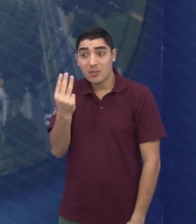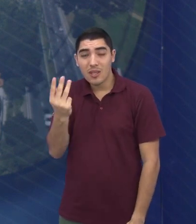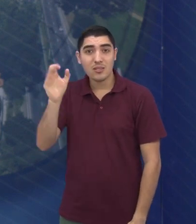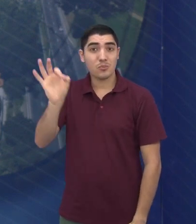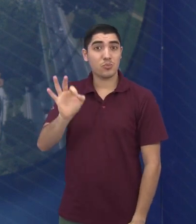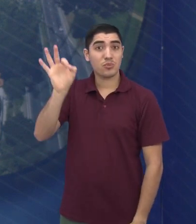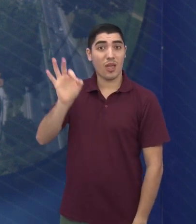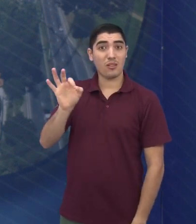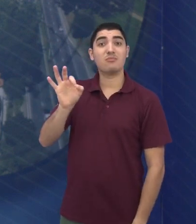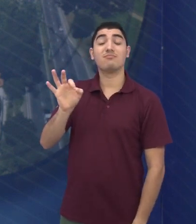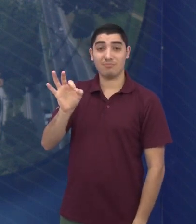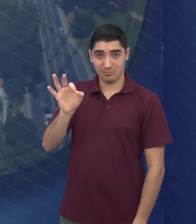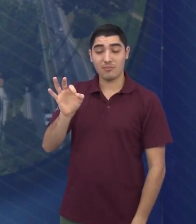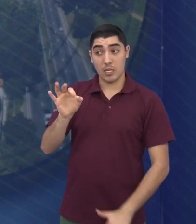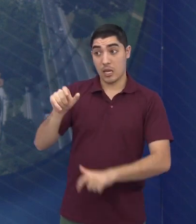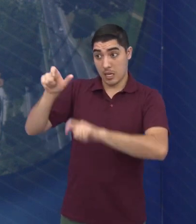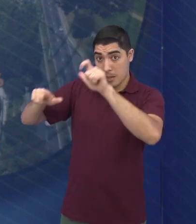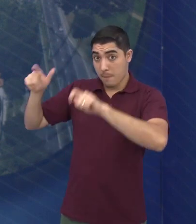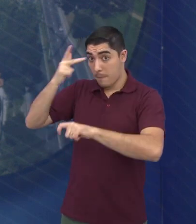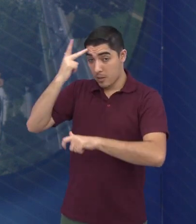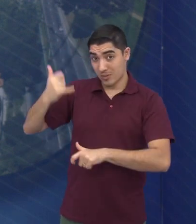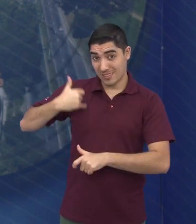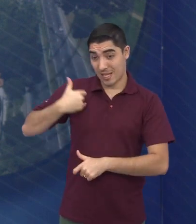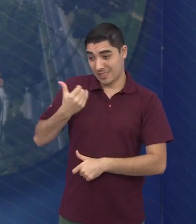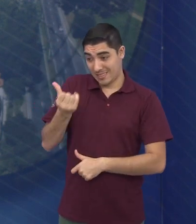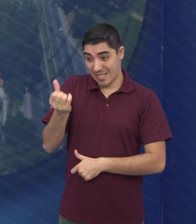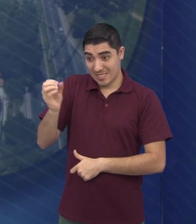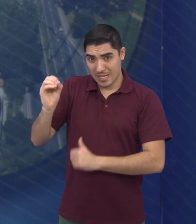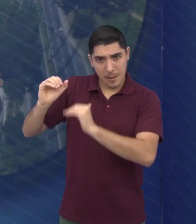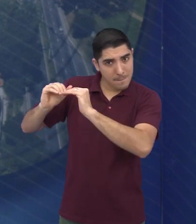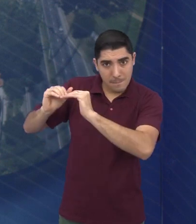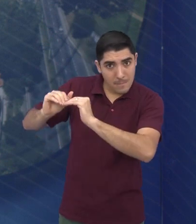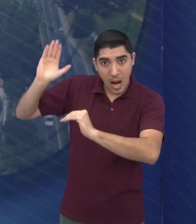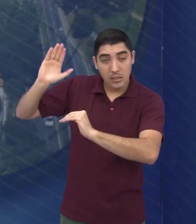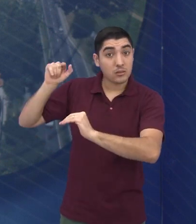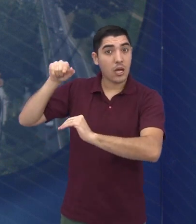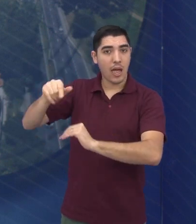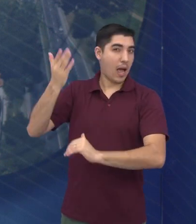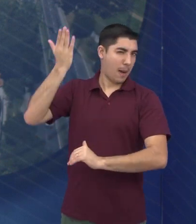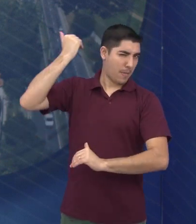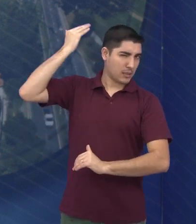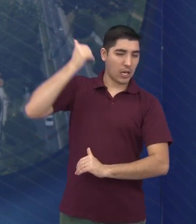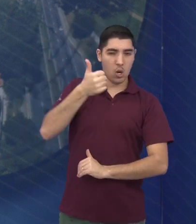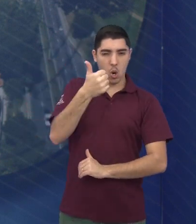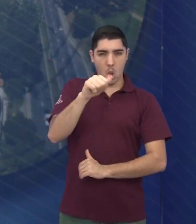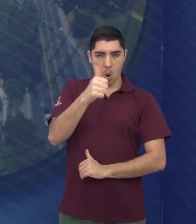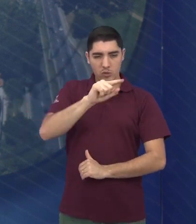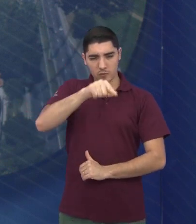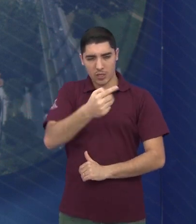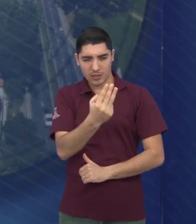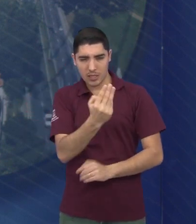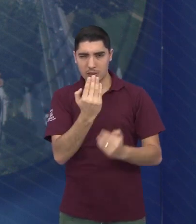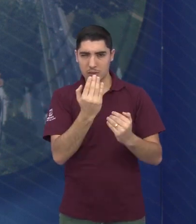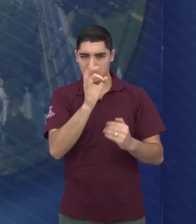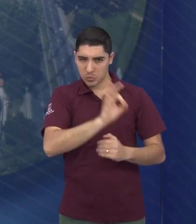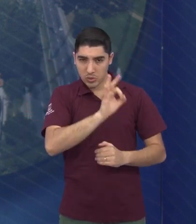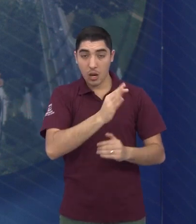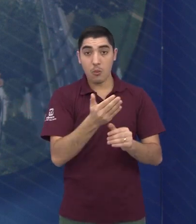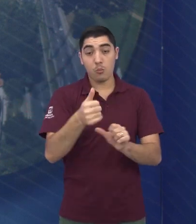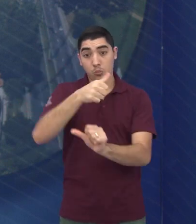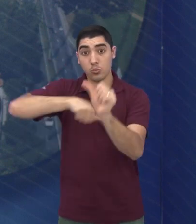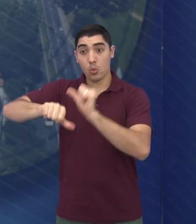43,3%. Já o percentual de pessoas acima dos 60 anos subiu de 11,3% para